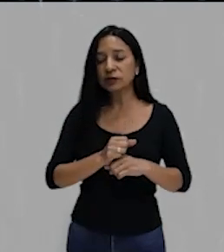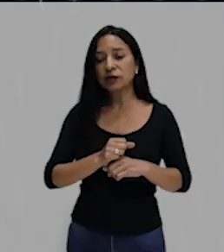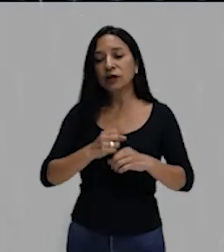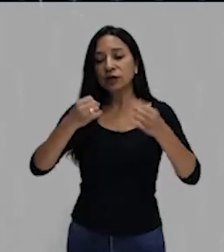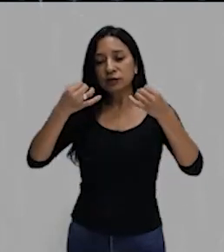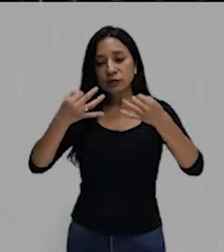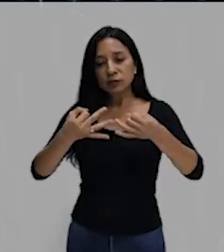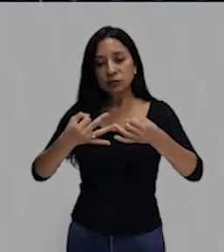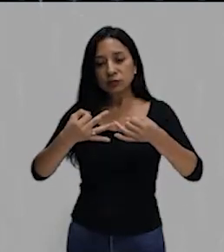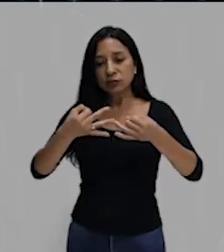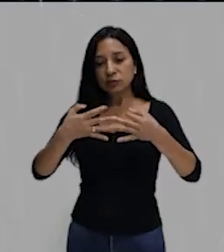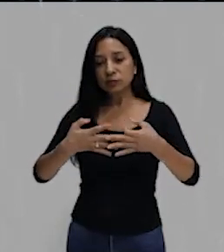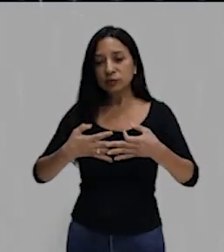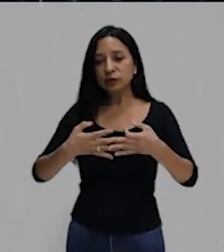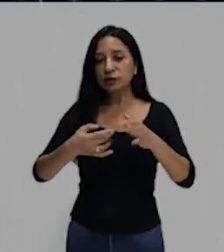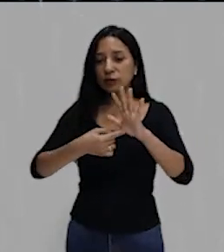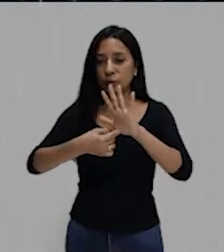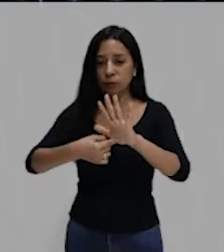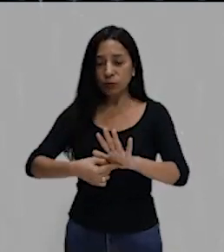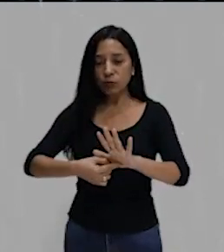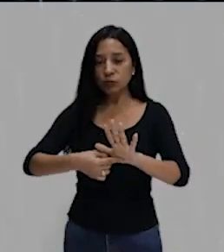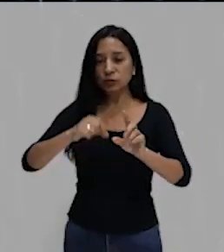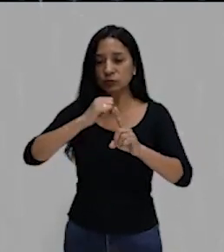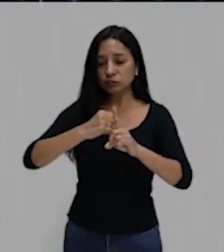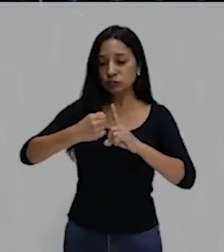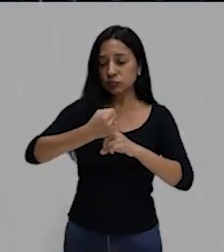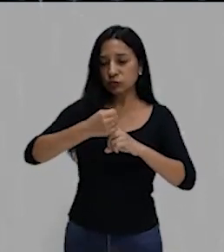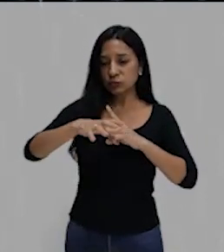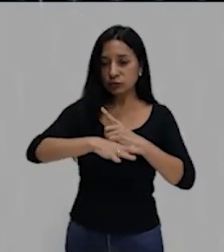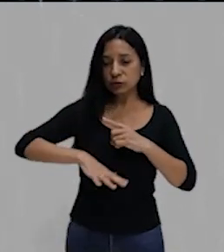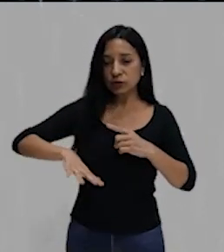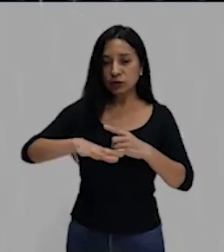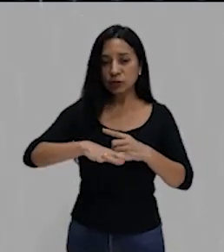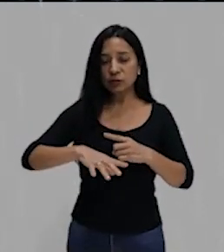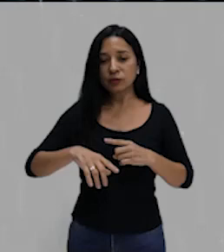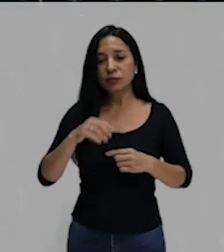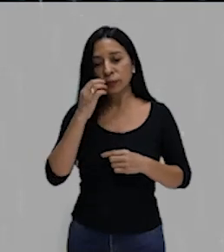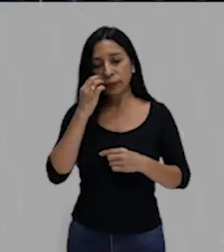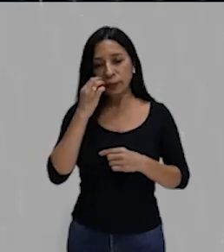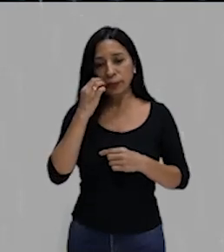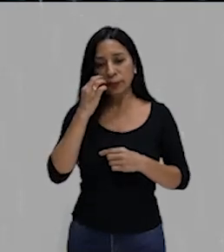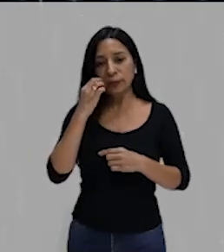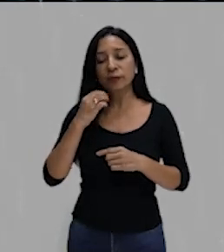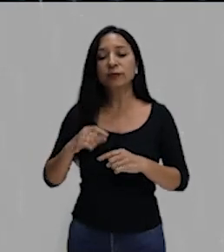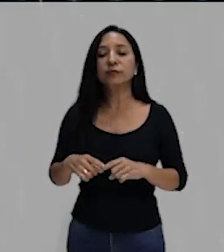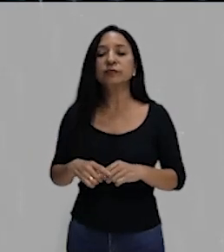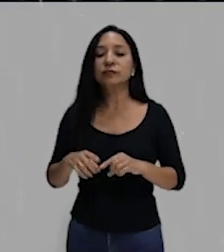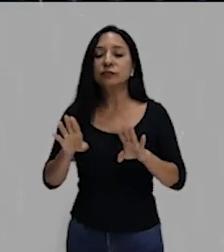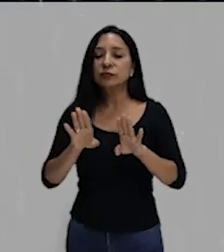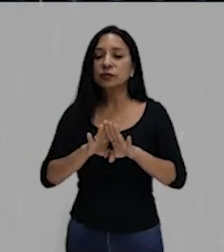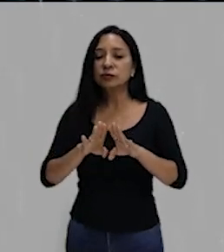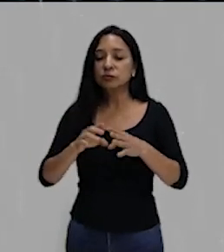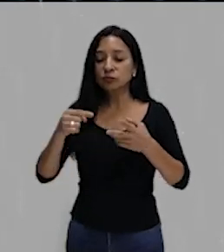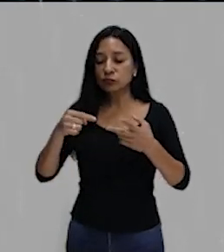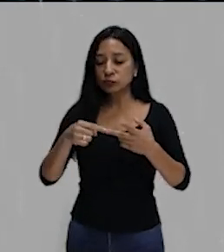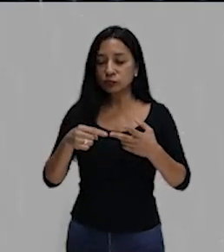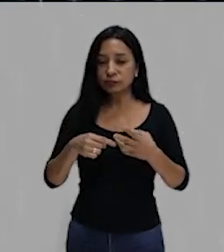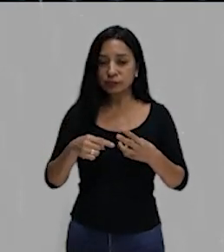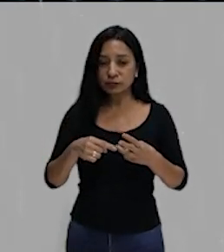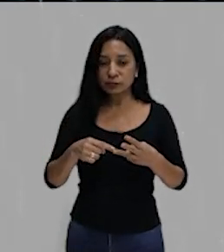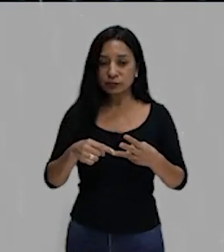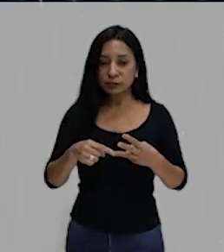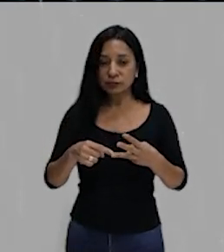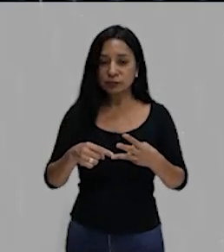social, certo? Aqui nesse terceiro aqui ele fala conservar a vitalidade e a diversidade